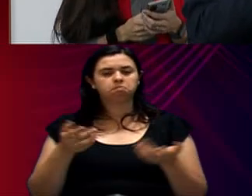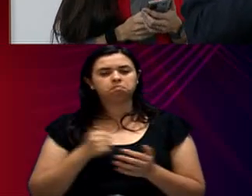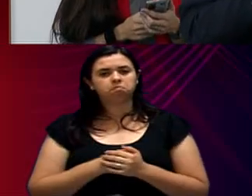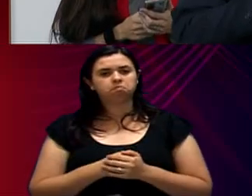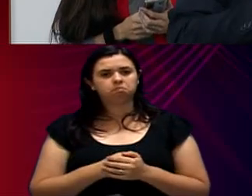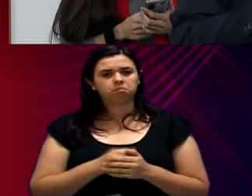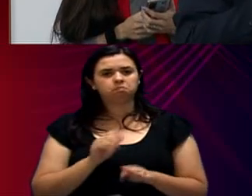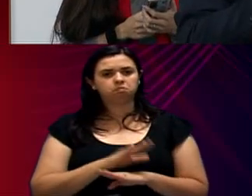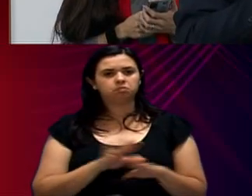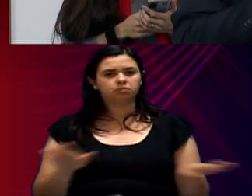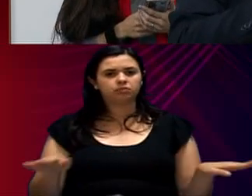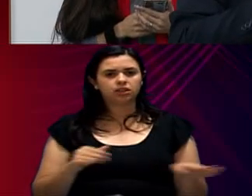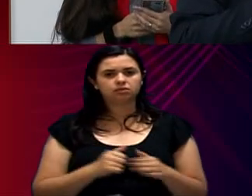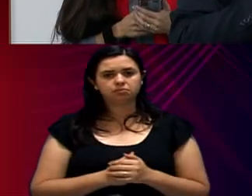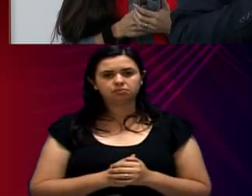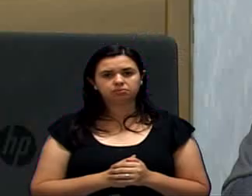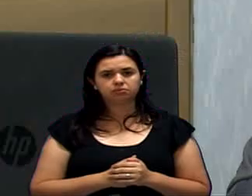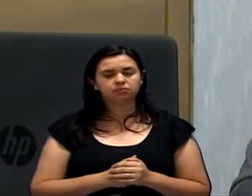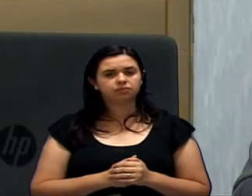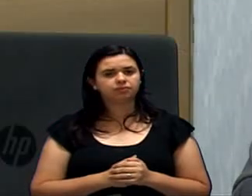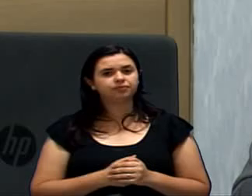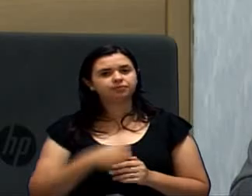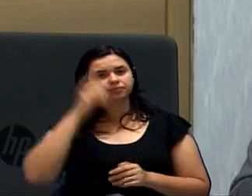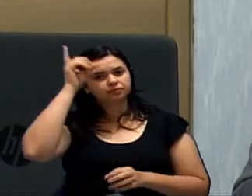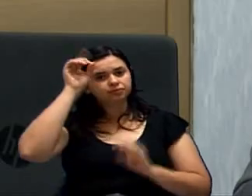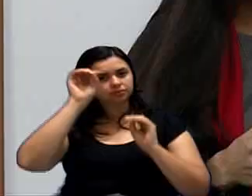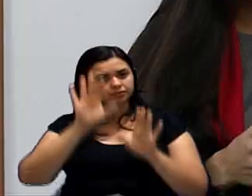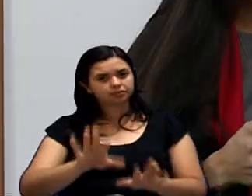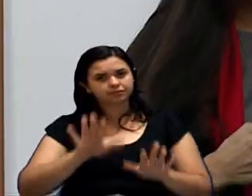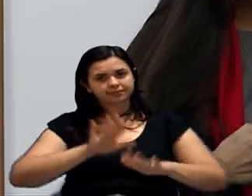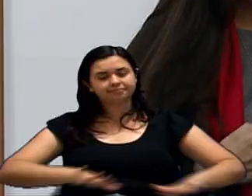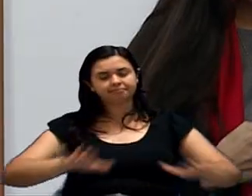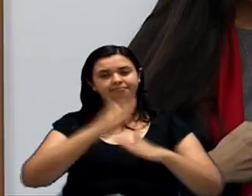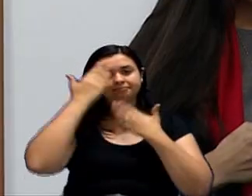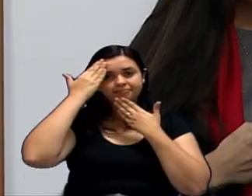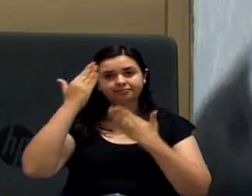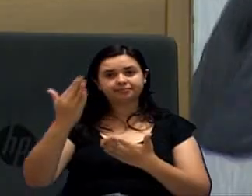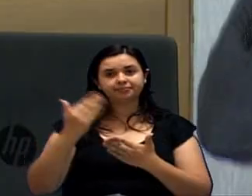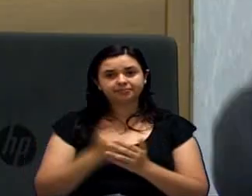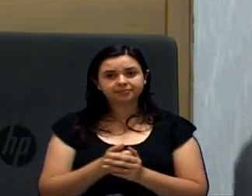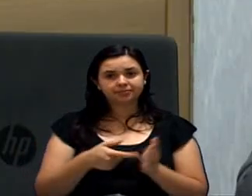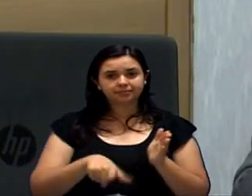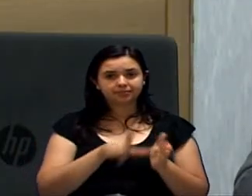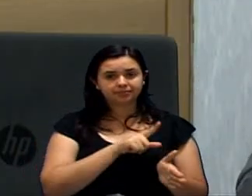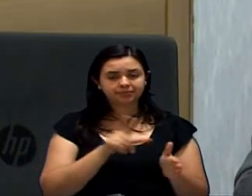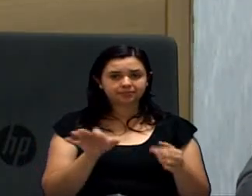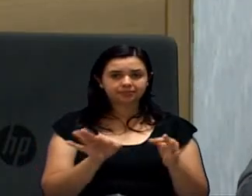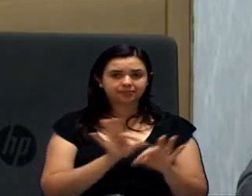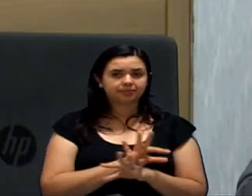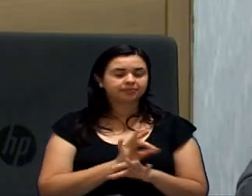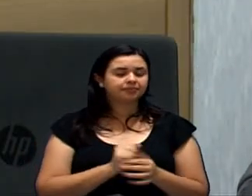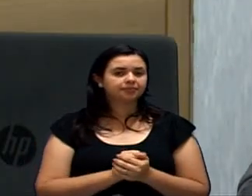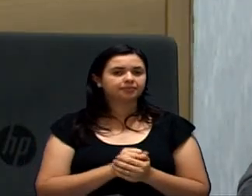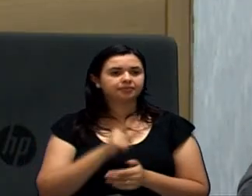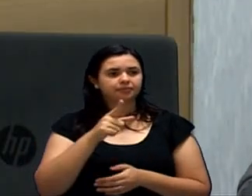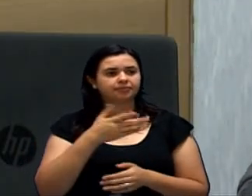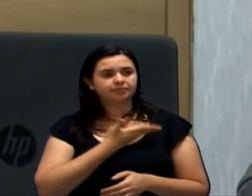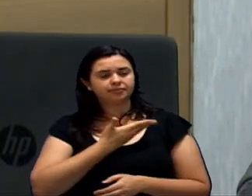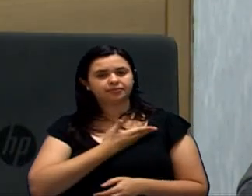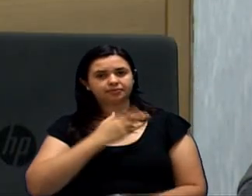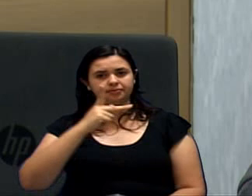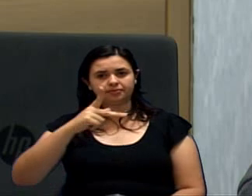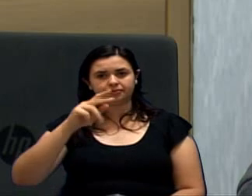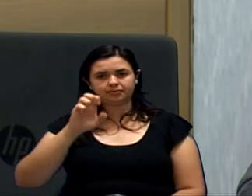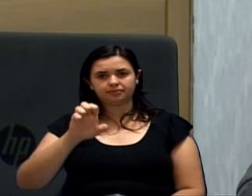tem um caminho brilhante na política, tem. Brilhante. Deus abençoe a todos. Obrigado, amém, presidente. Amém. Antes de encerrar aqui, deixa eu cumprimentar o nosso amigo aí, o Pedrinho, está aqui